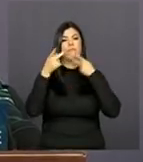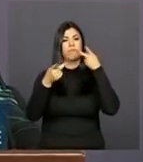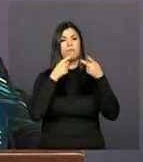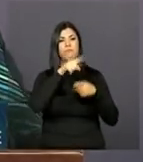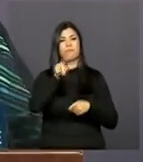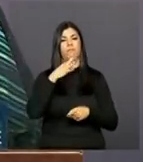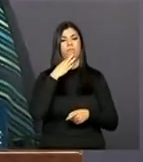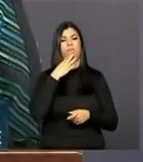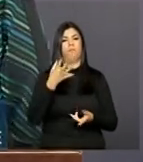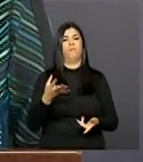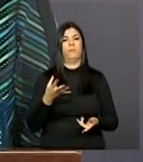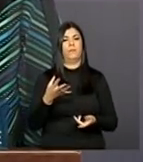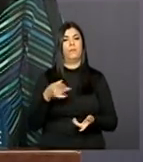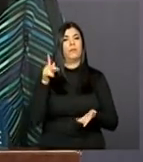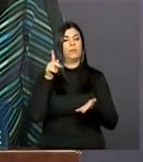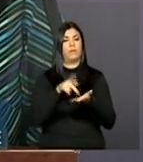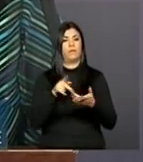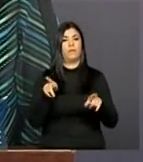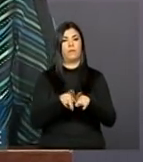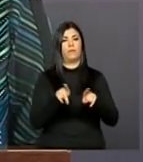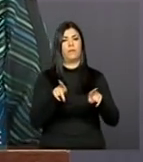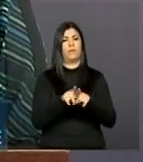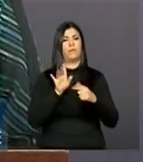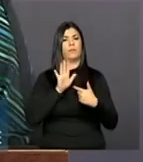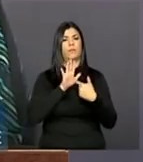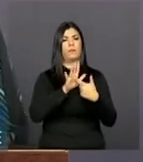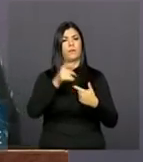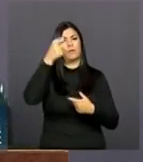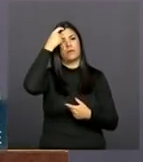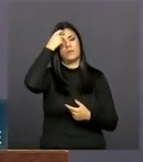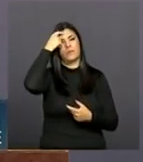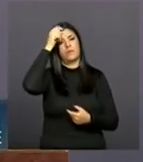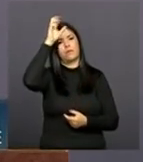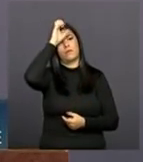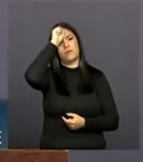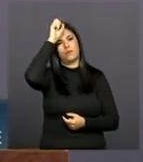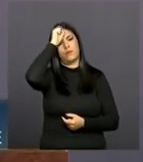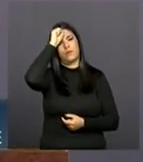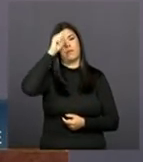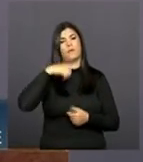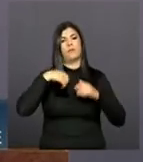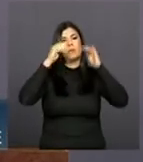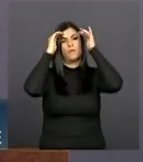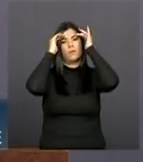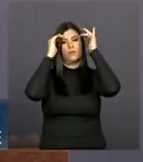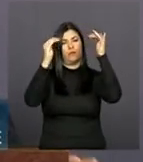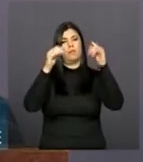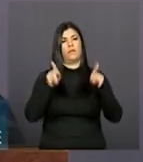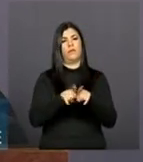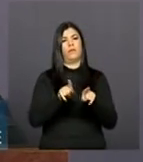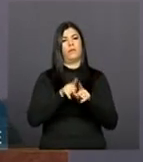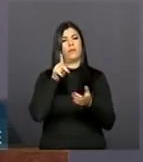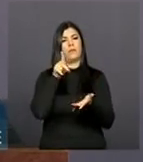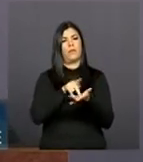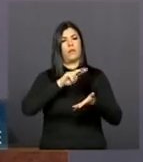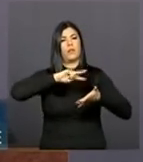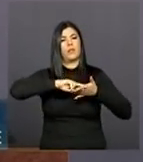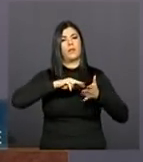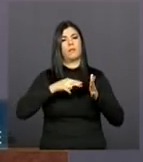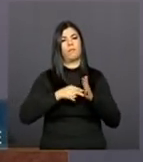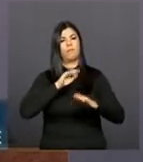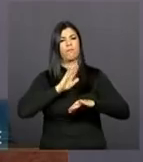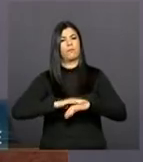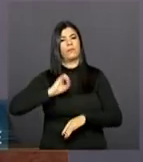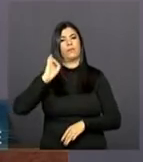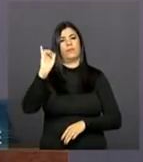sabido a verdade produz consciência aprendizado conhecimento e respeito a verdade significa acima